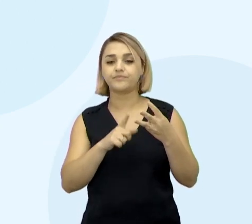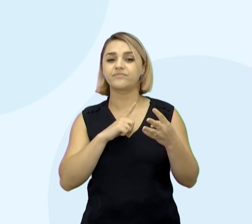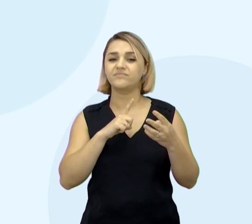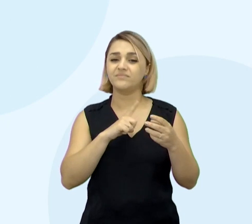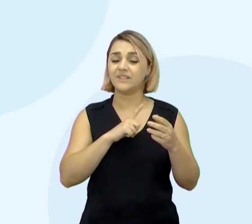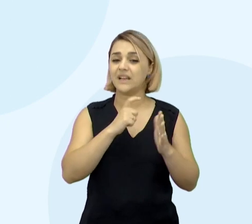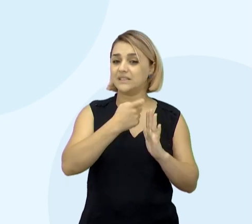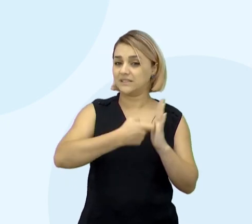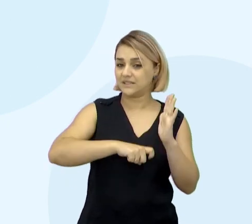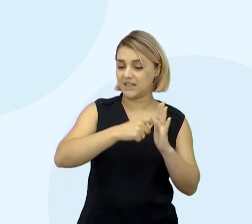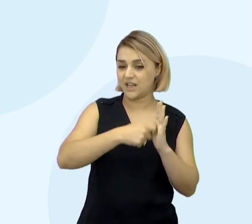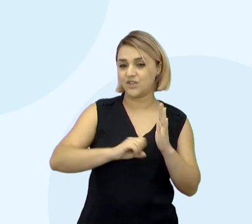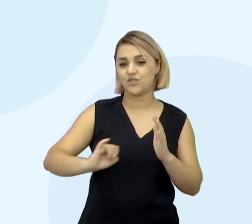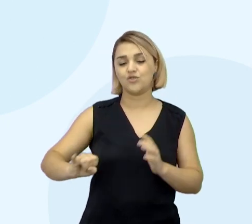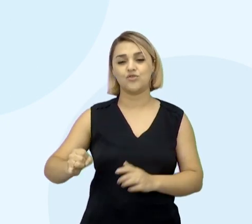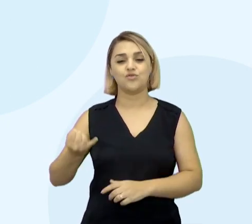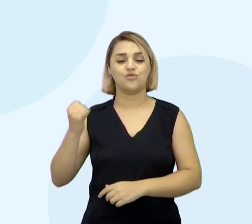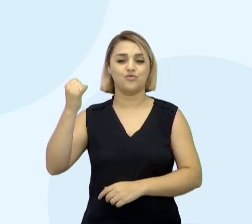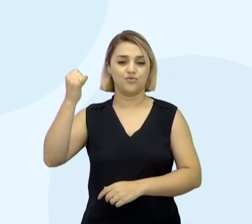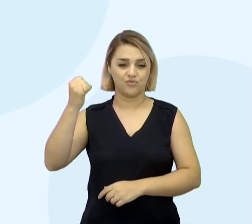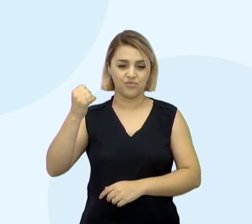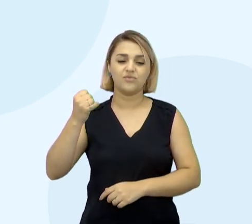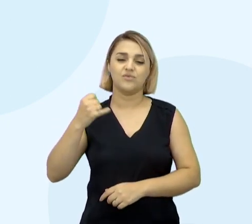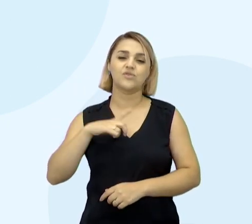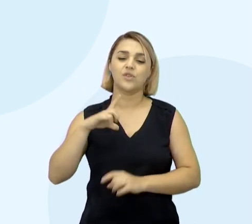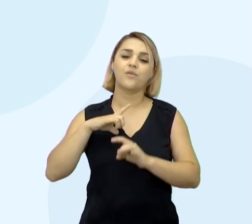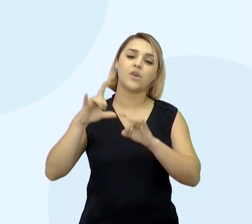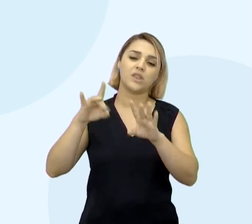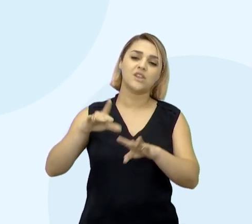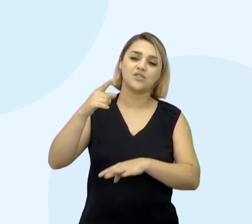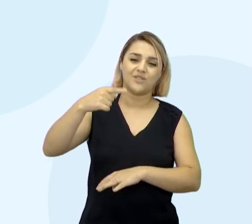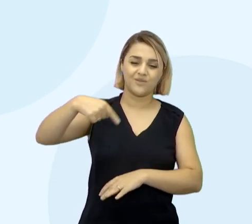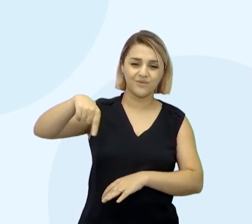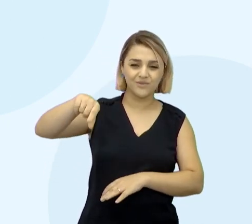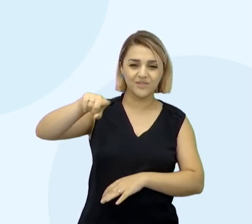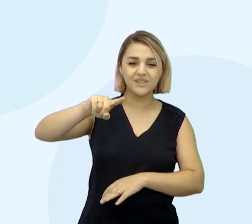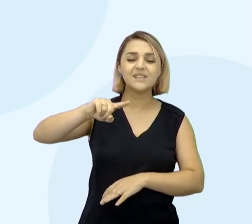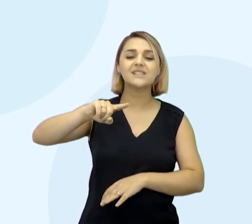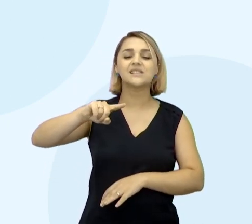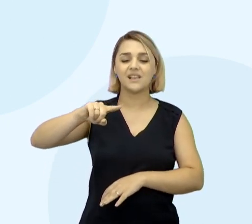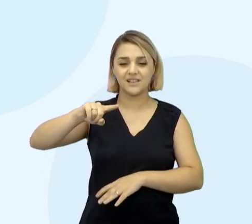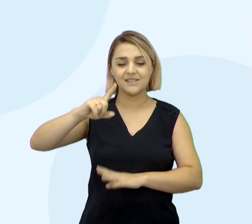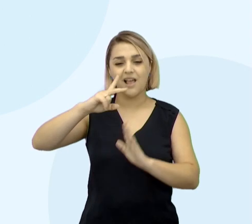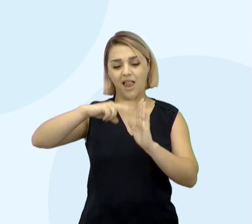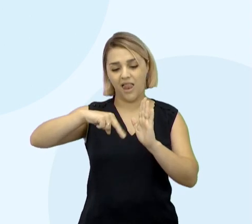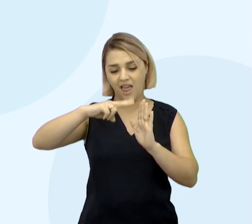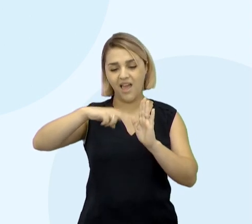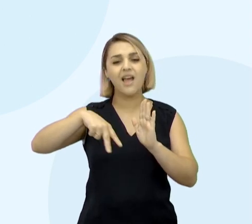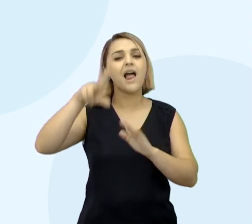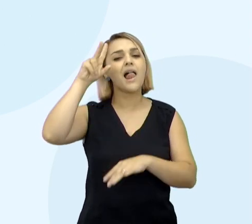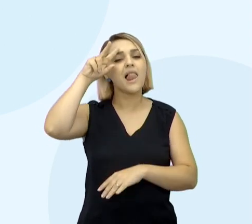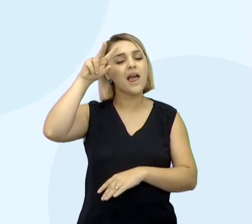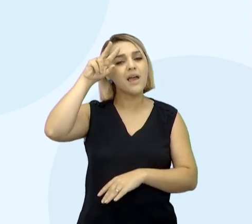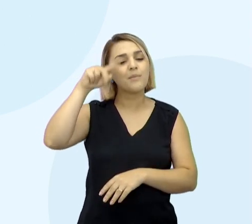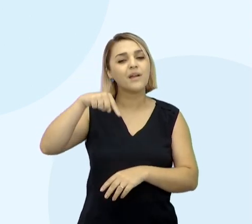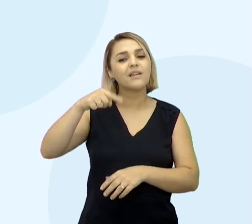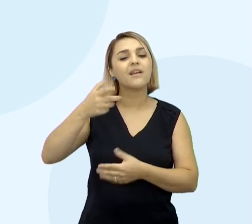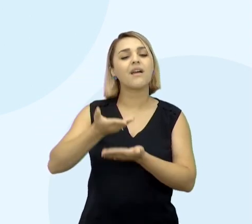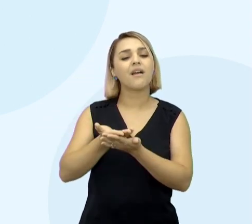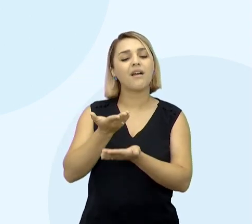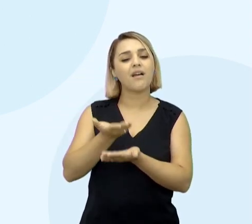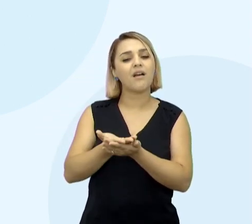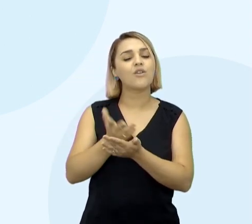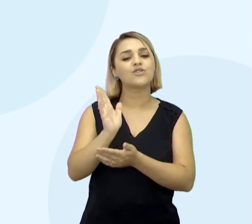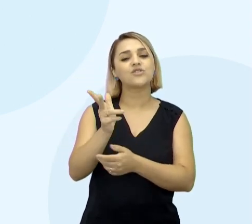Vou deixar aí para vocês darem aí uma printada, lembrando que a aula é gravada, né? Dá para vocês até pausarem e tirarem a